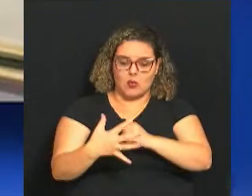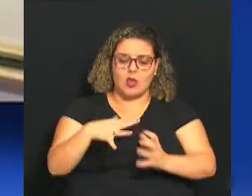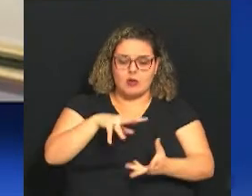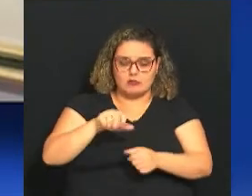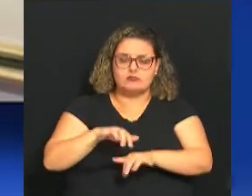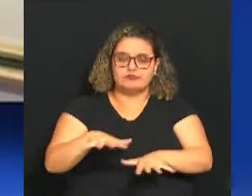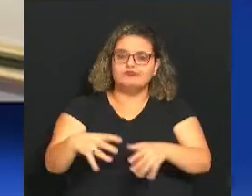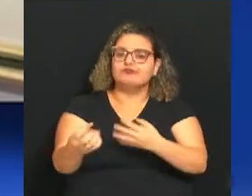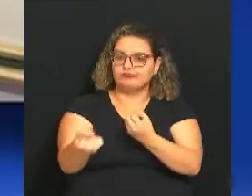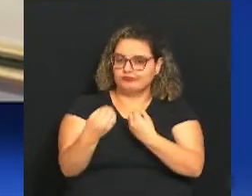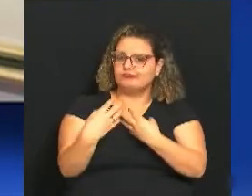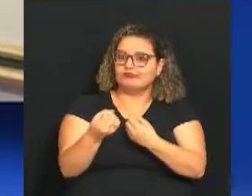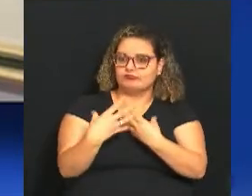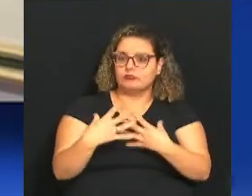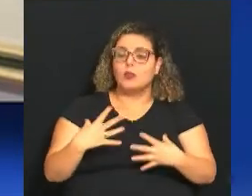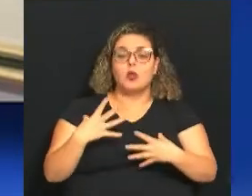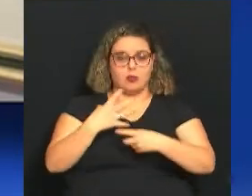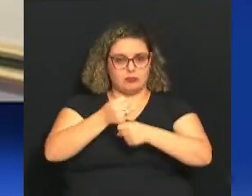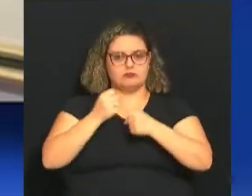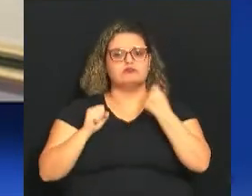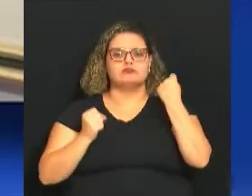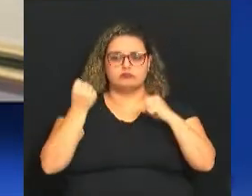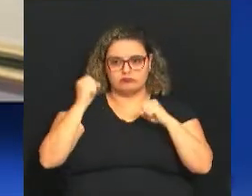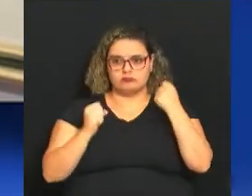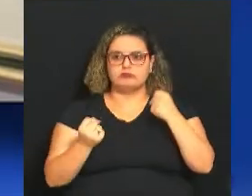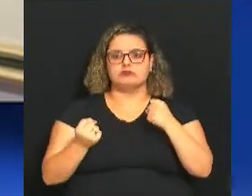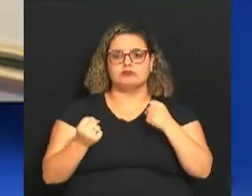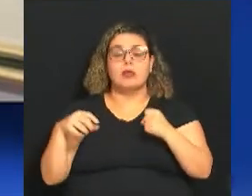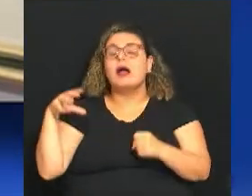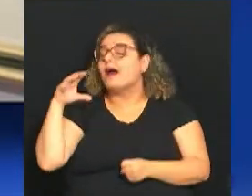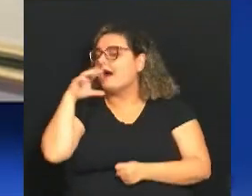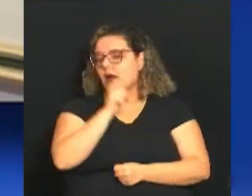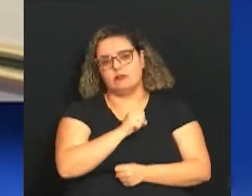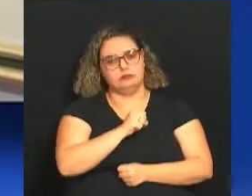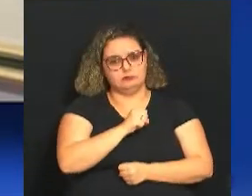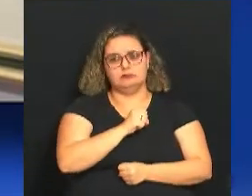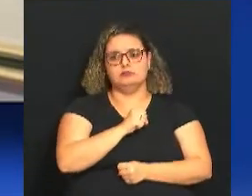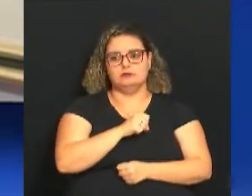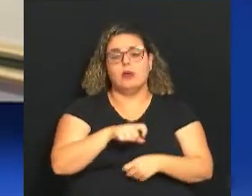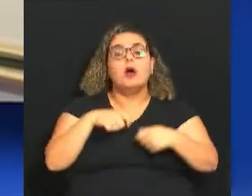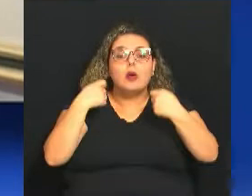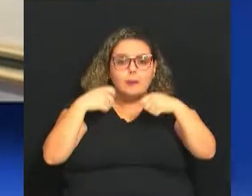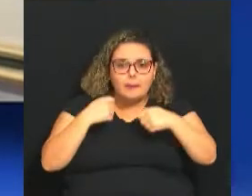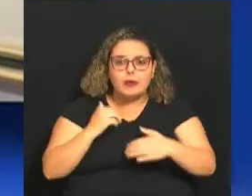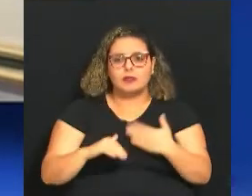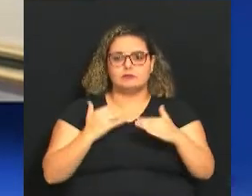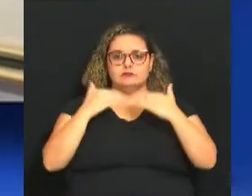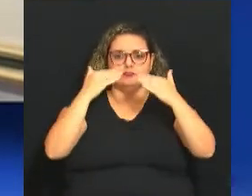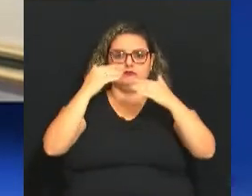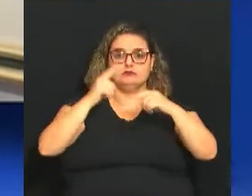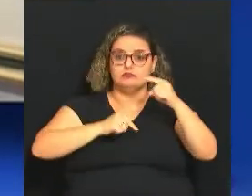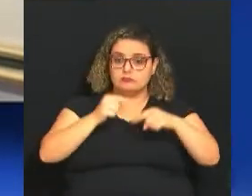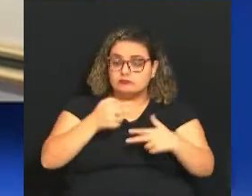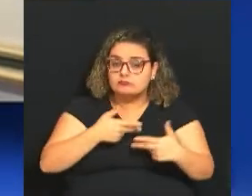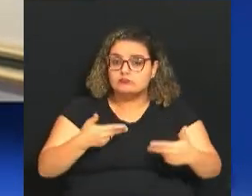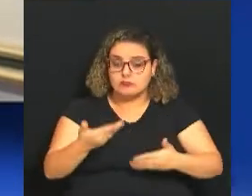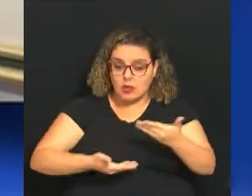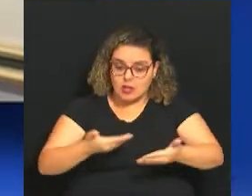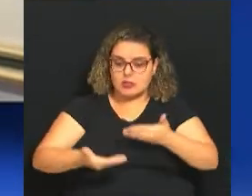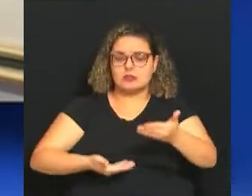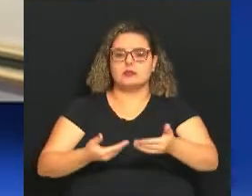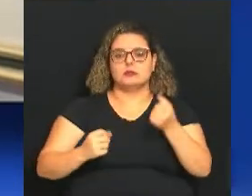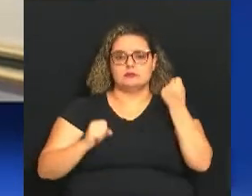O fortalecimento da indústria tem que ser retomado rapidamente. Precisamos desenvolver produtos e serviços industriais